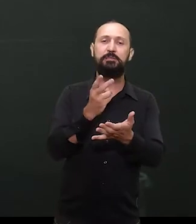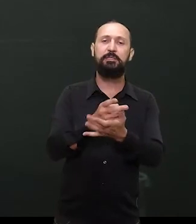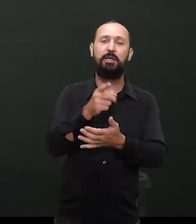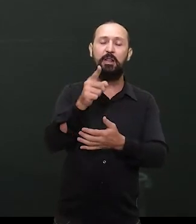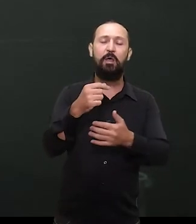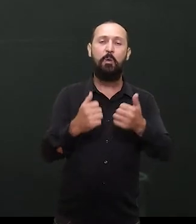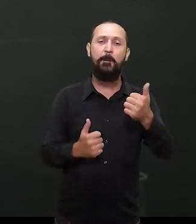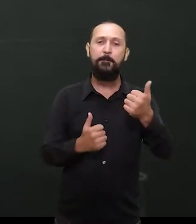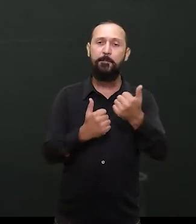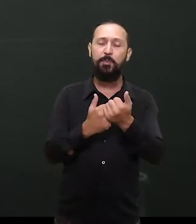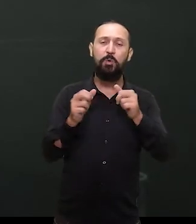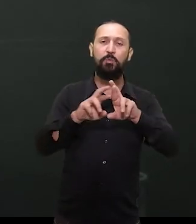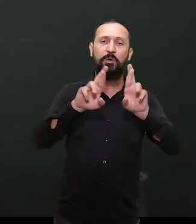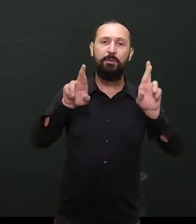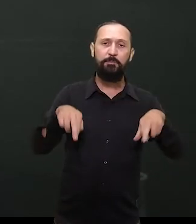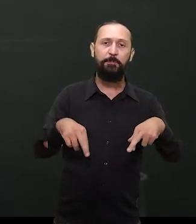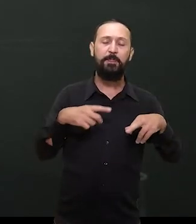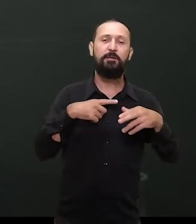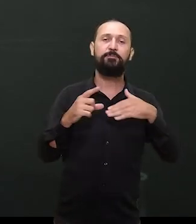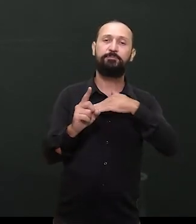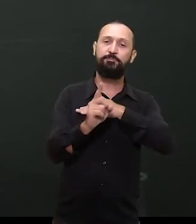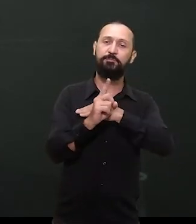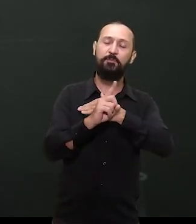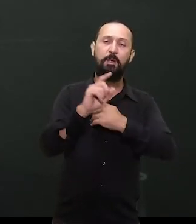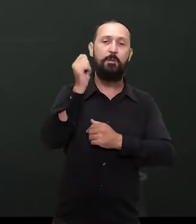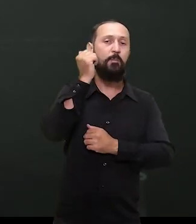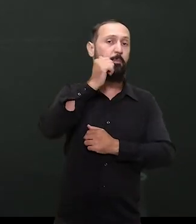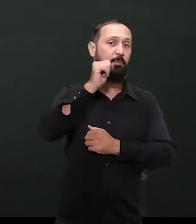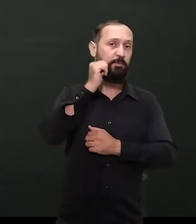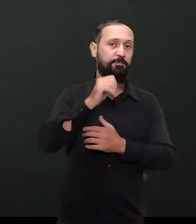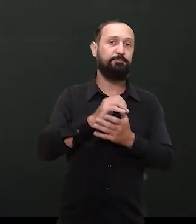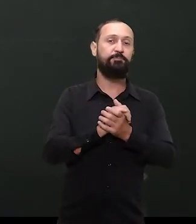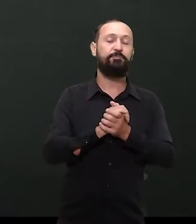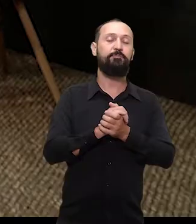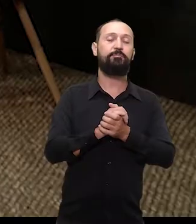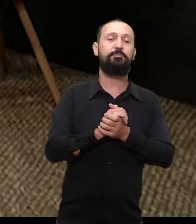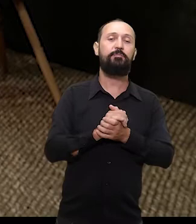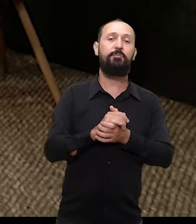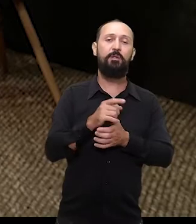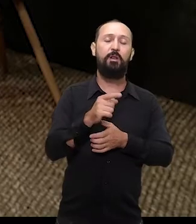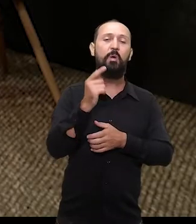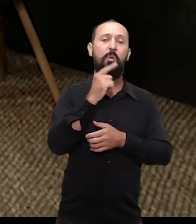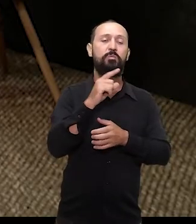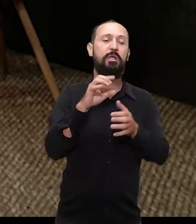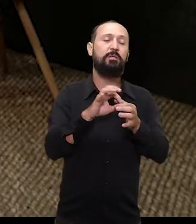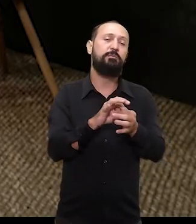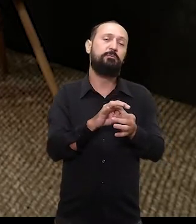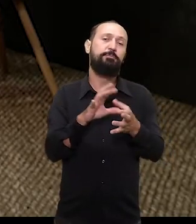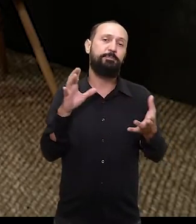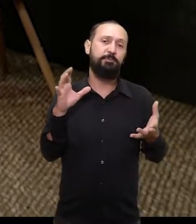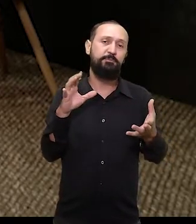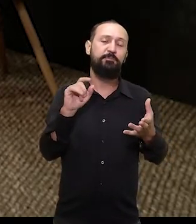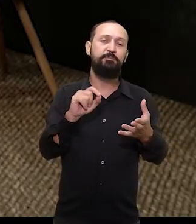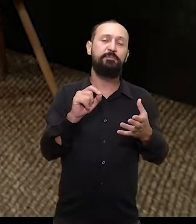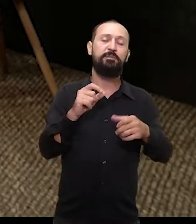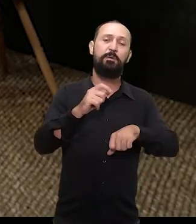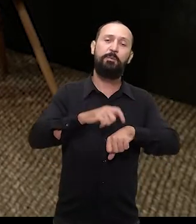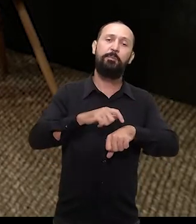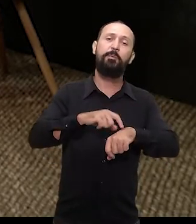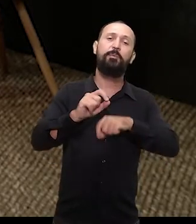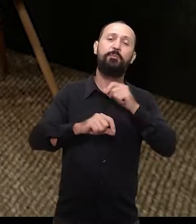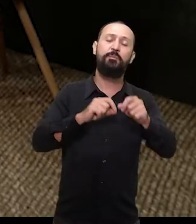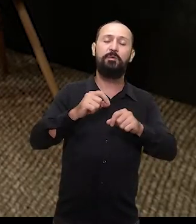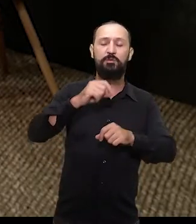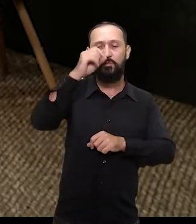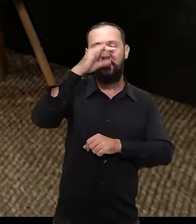ela com apoio da rede de Atendimento à mulher ela consegue se desvincular dessa